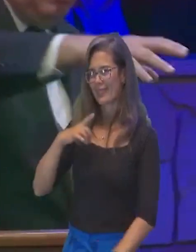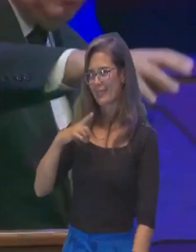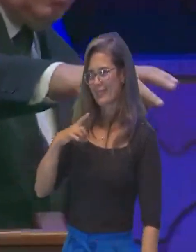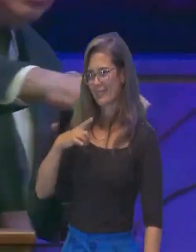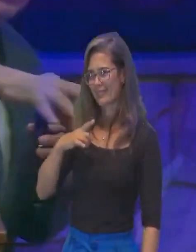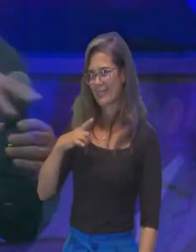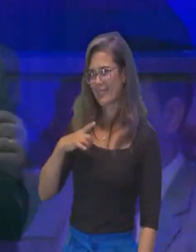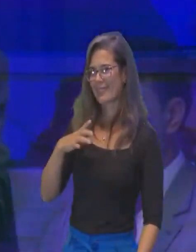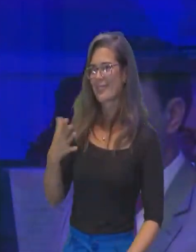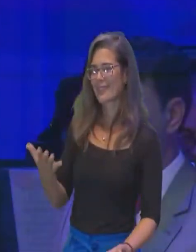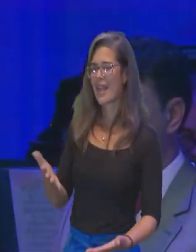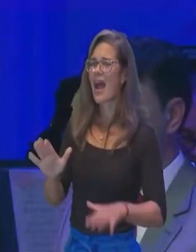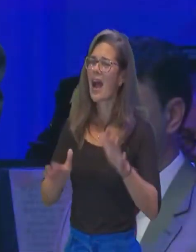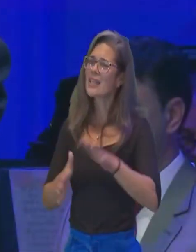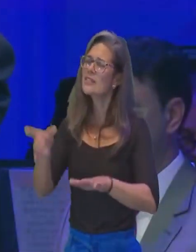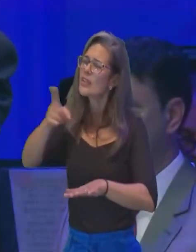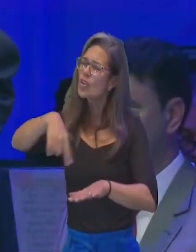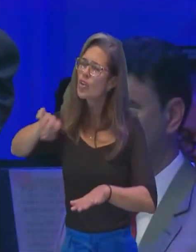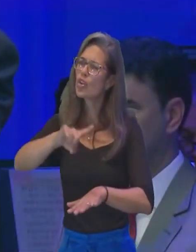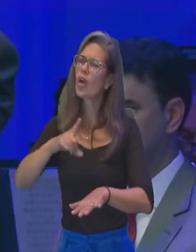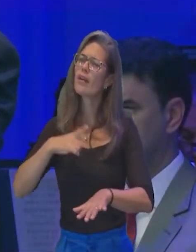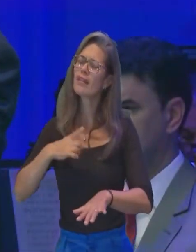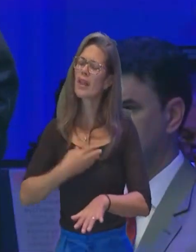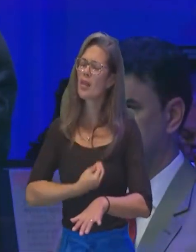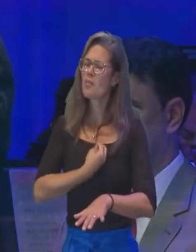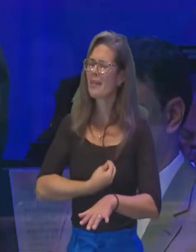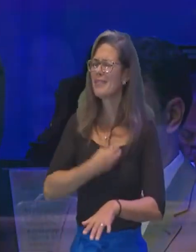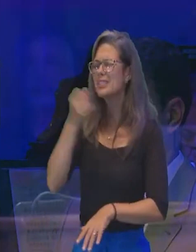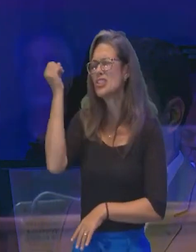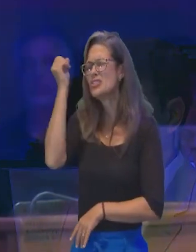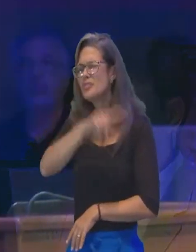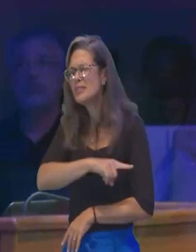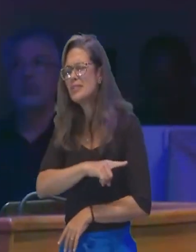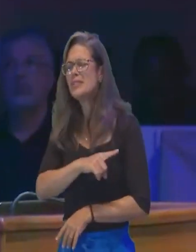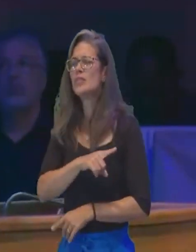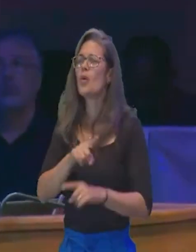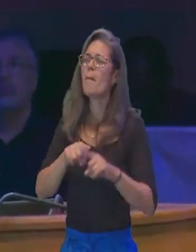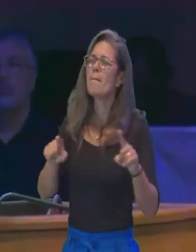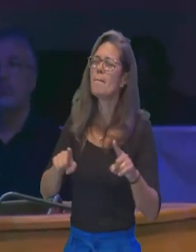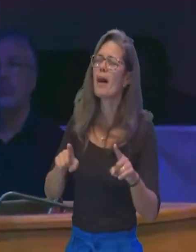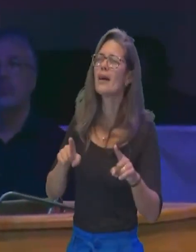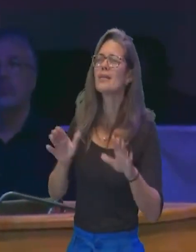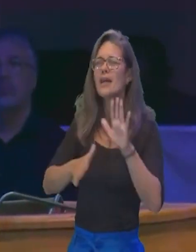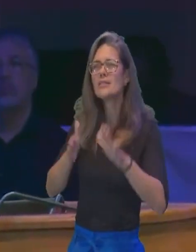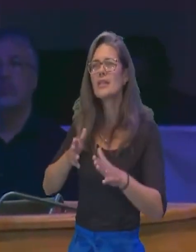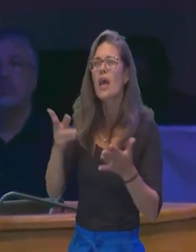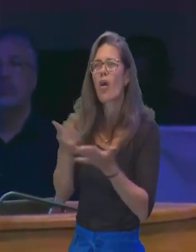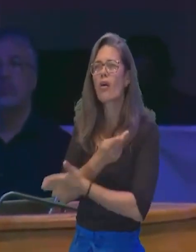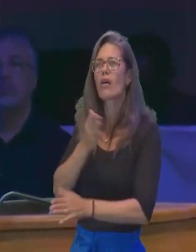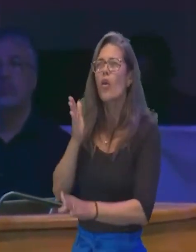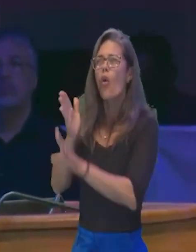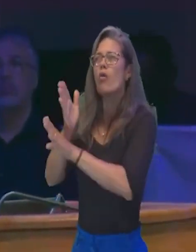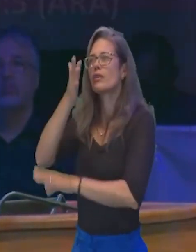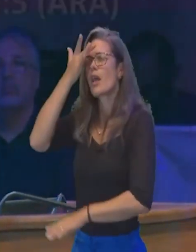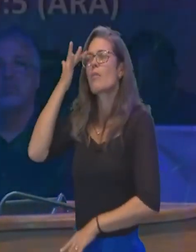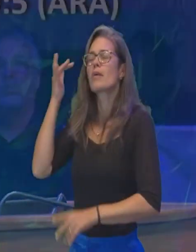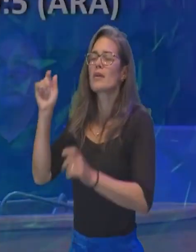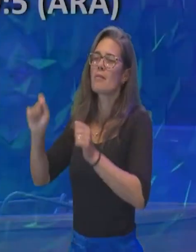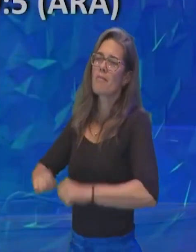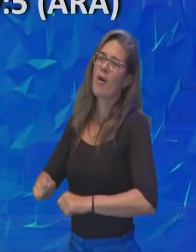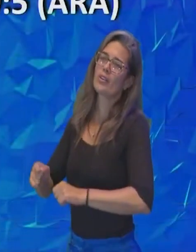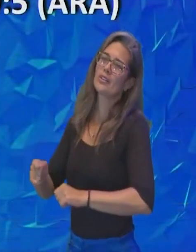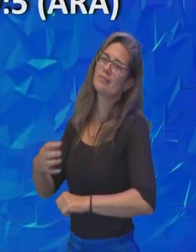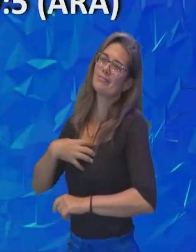Deus coloca alguns zimbros para que a gente possa ser abrigados do sol. Aquele homem então dormiu ali, e eis que um anjo lhe tocou